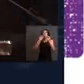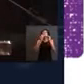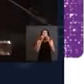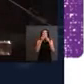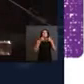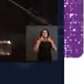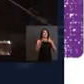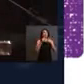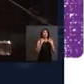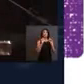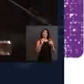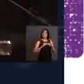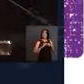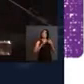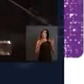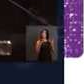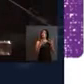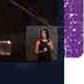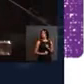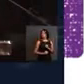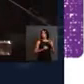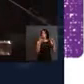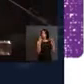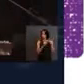aí, seguindo para o próximo slide,